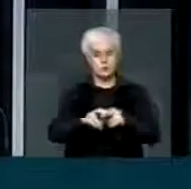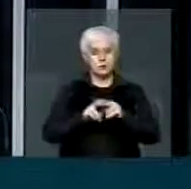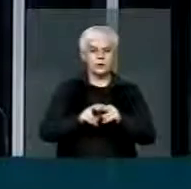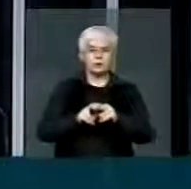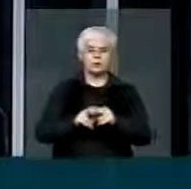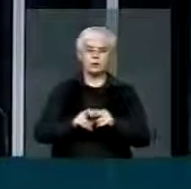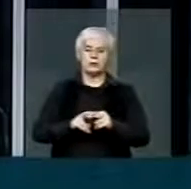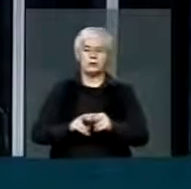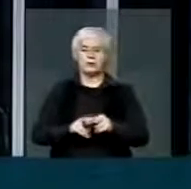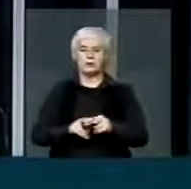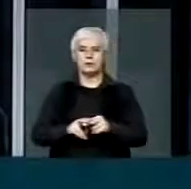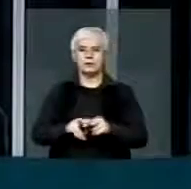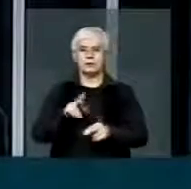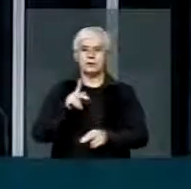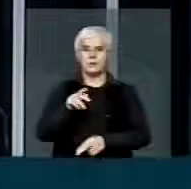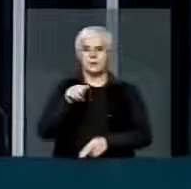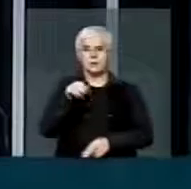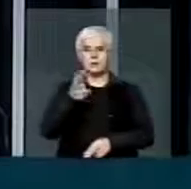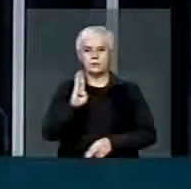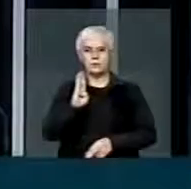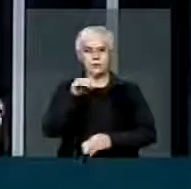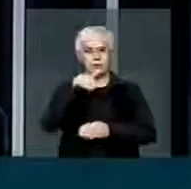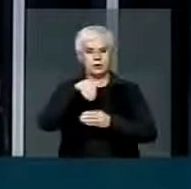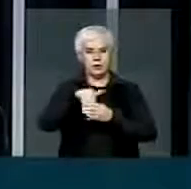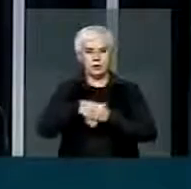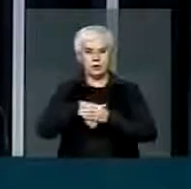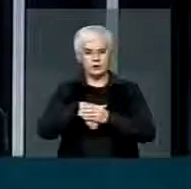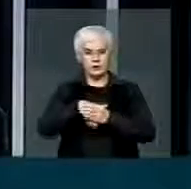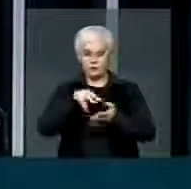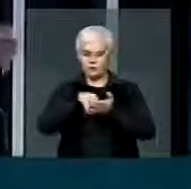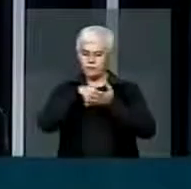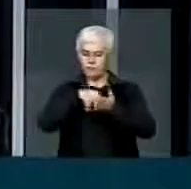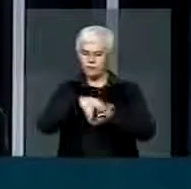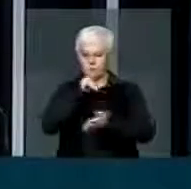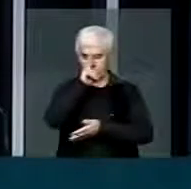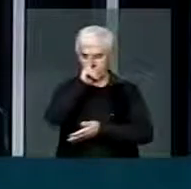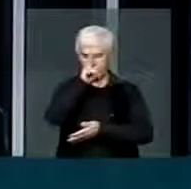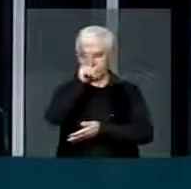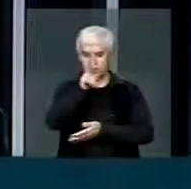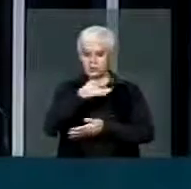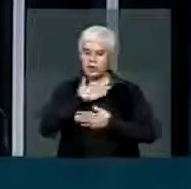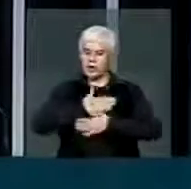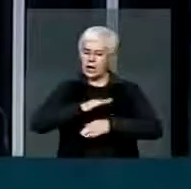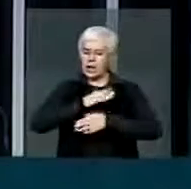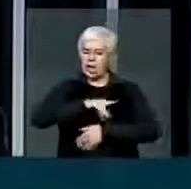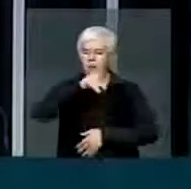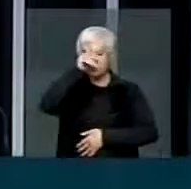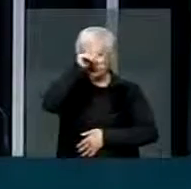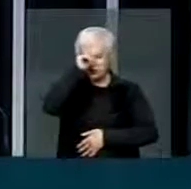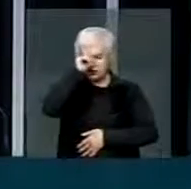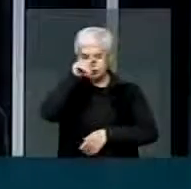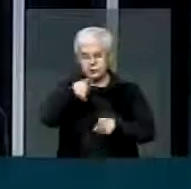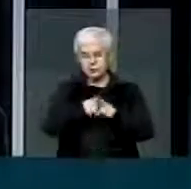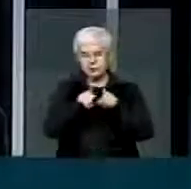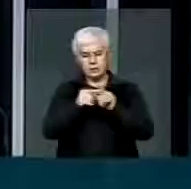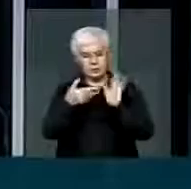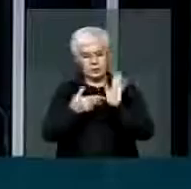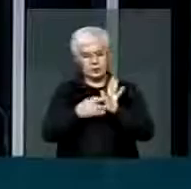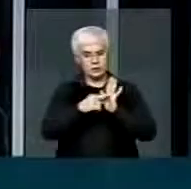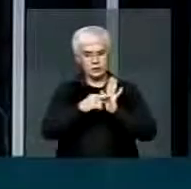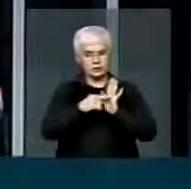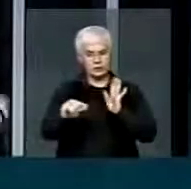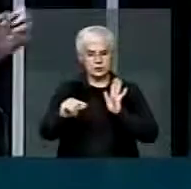motivo, presidente, que o PSB vota com firmeza e com tranquilidade nesse